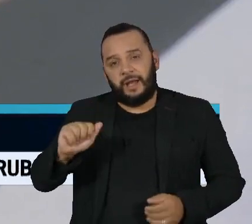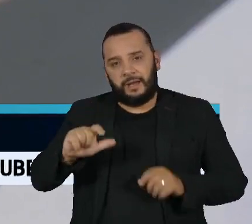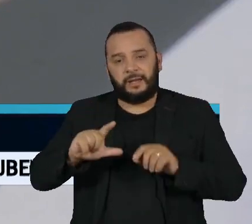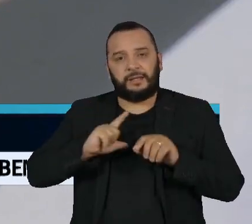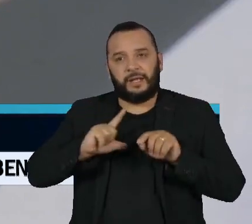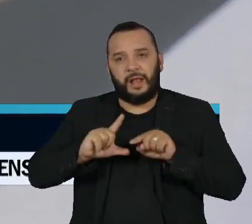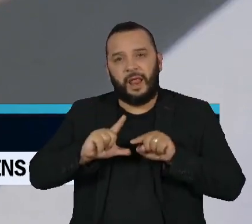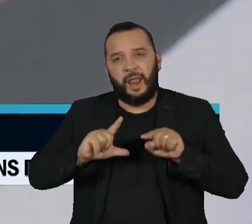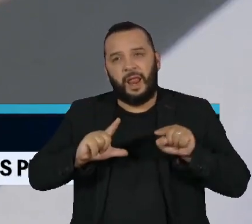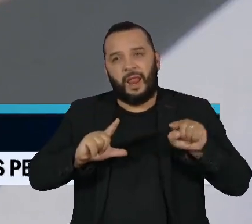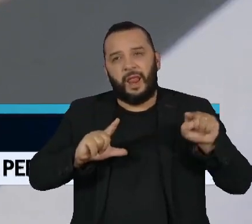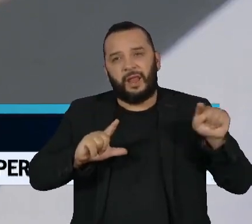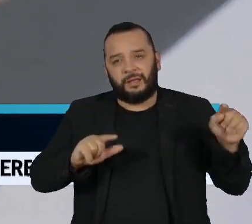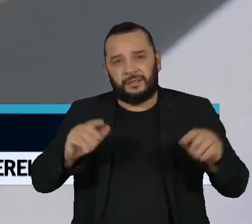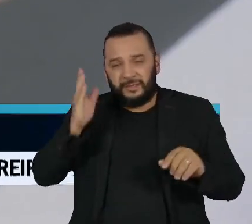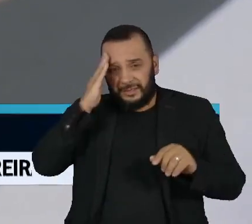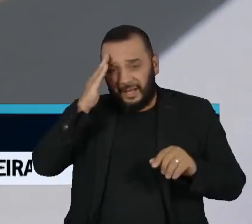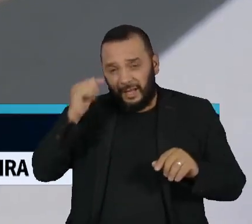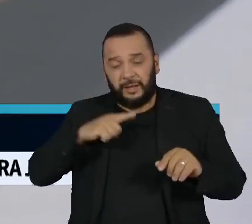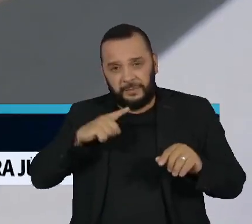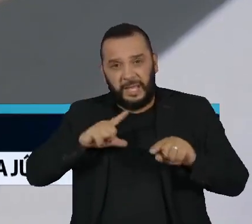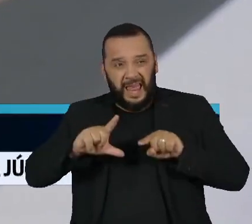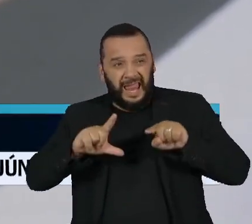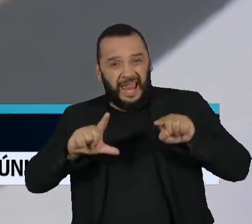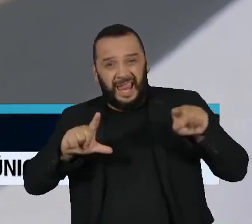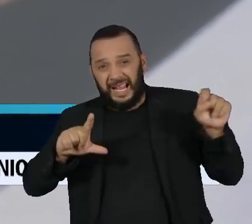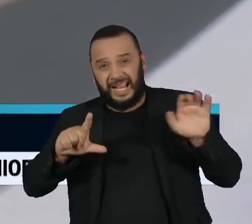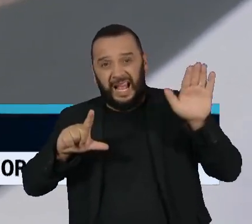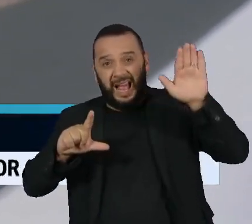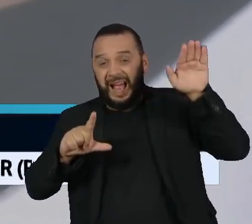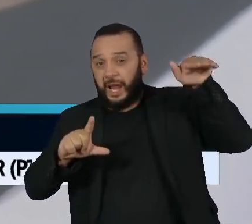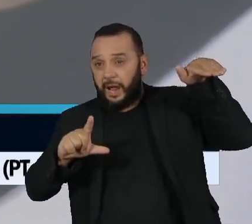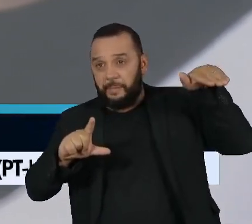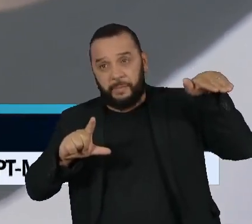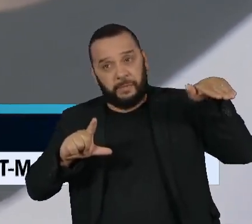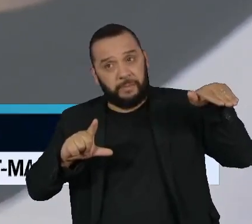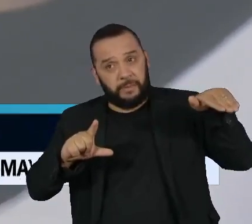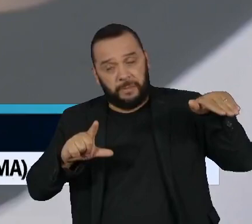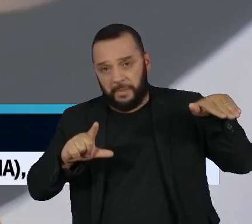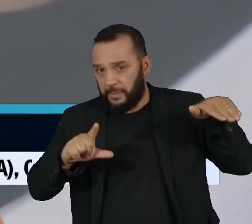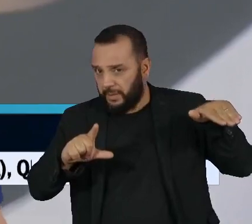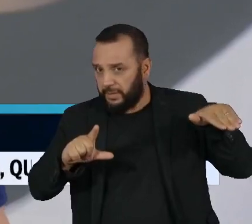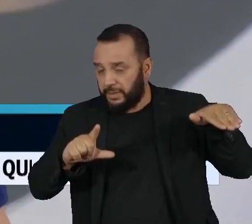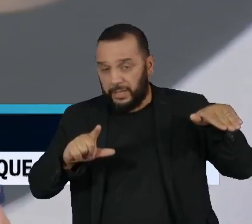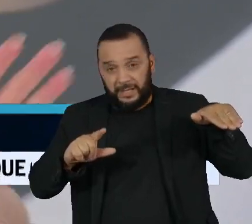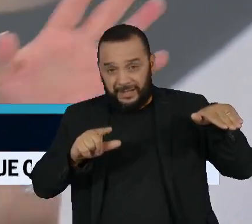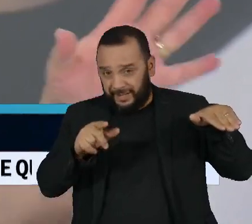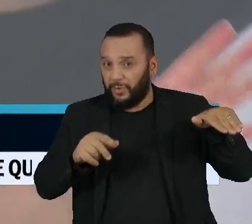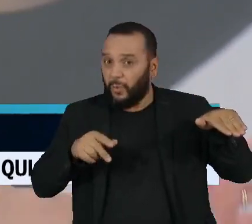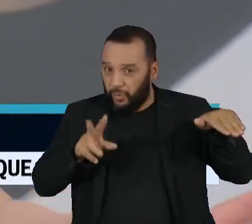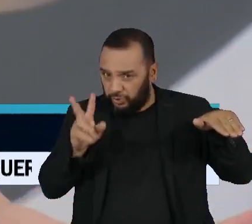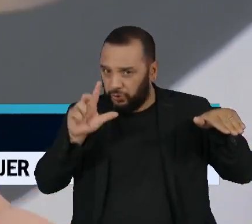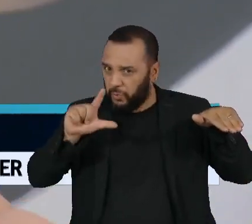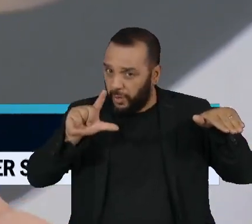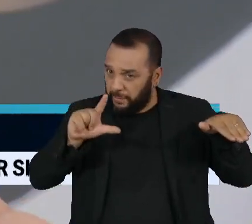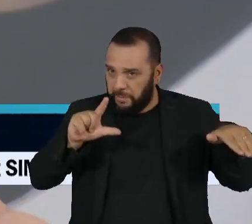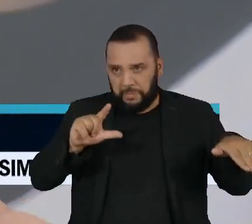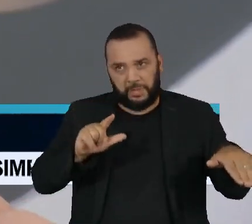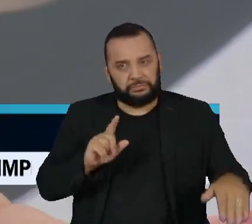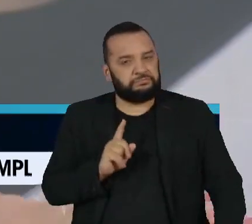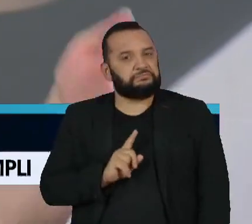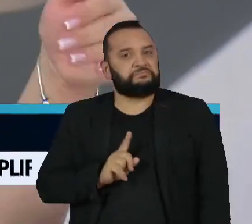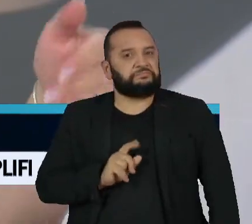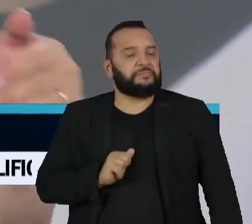trajetória de queda de inflação muito vigorosa, na verdade, não está tão sólida quanto a gente imaginava. Se utilizou muito